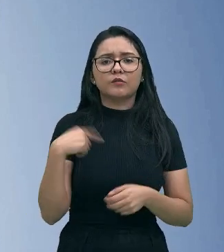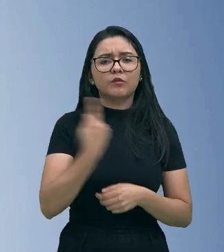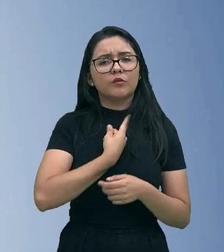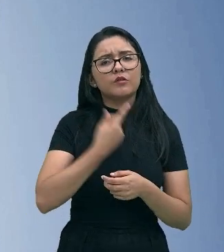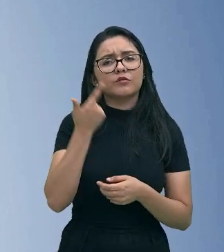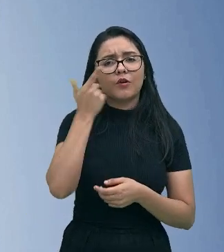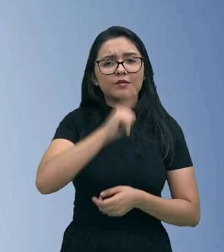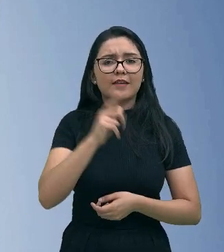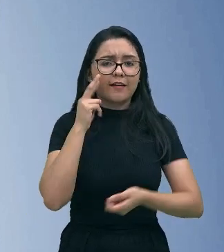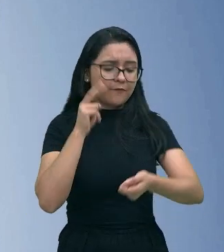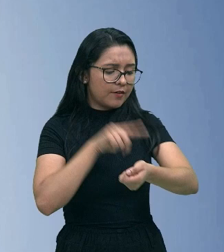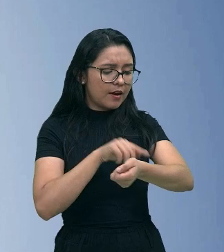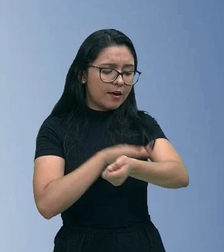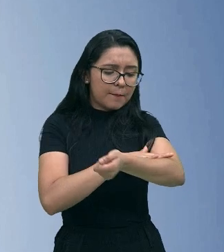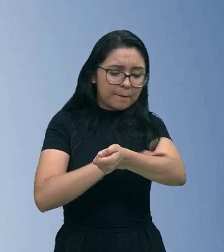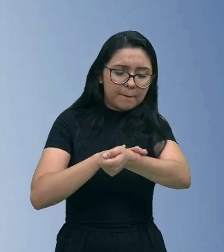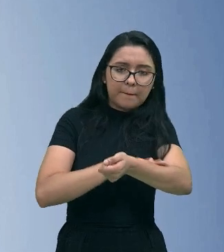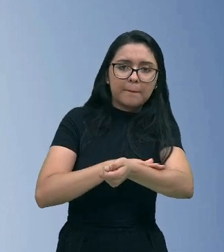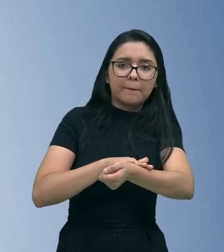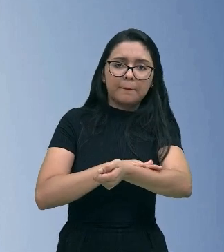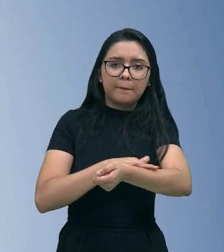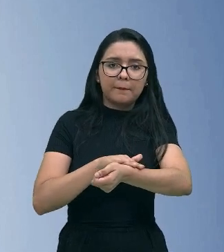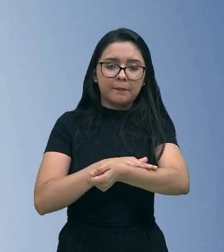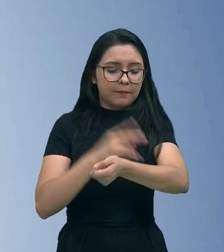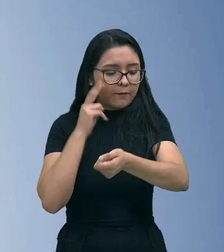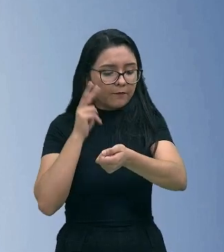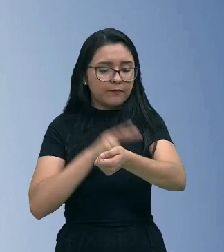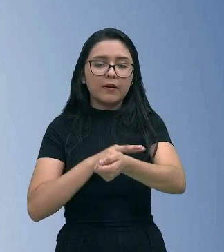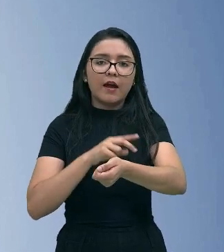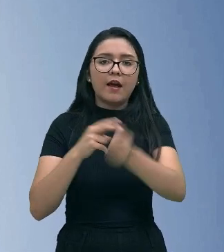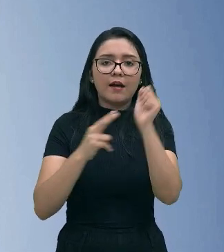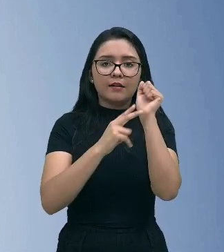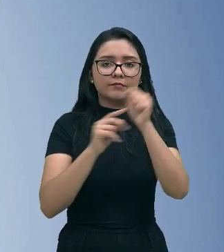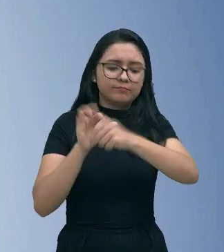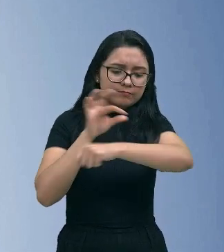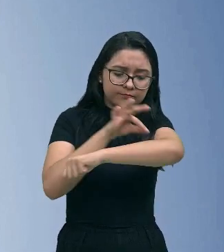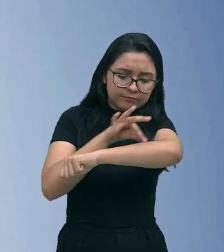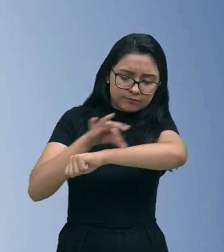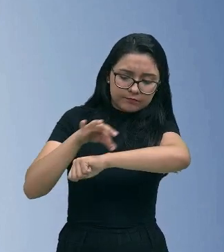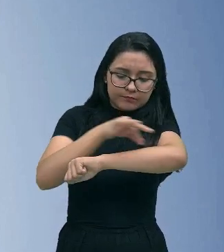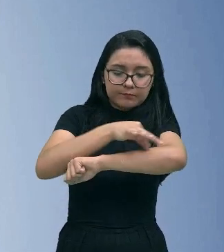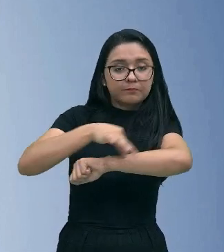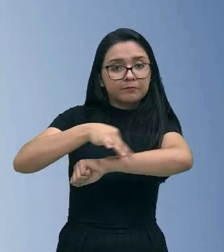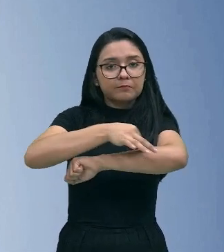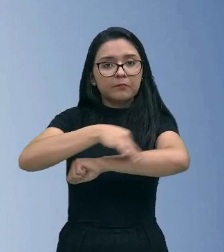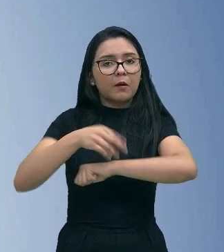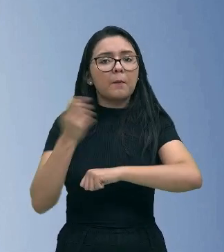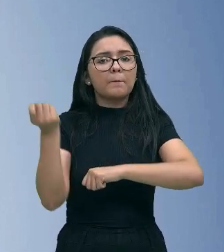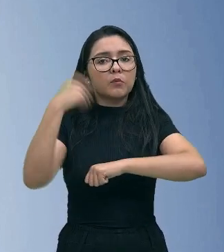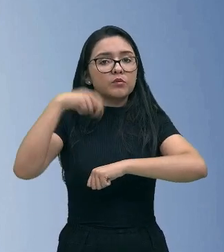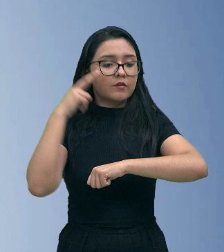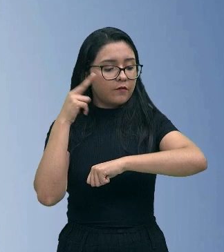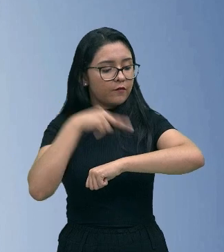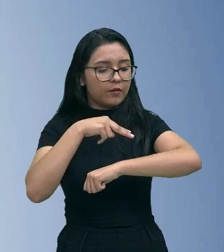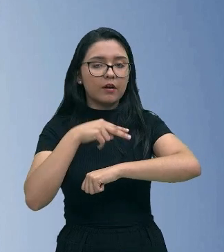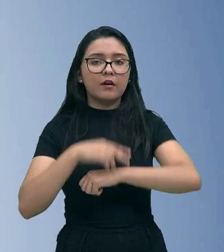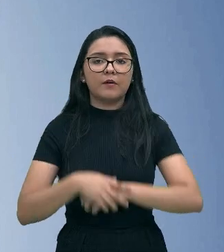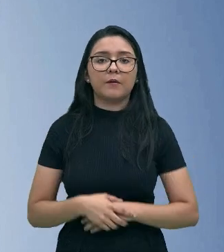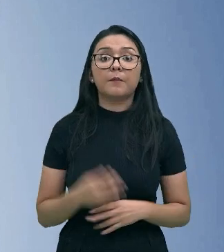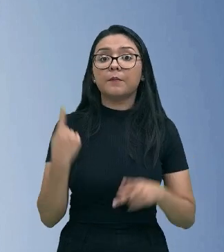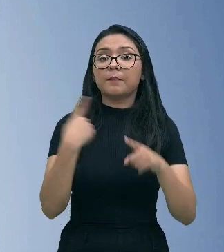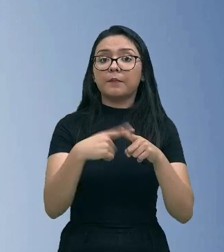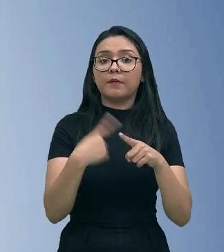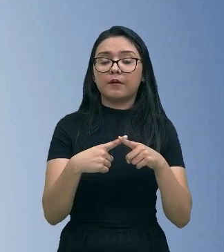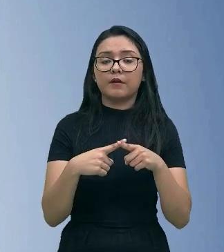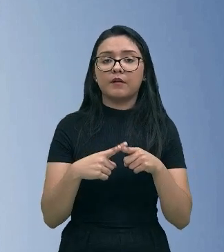nossos braços, nas nossas pernas, elas são um pouco mais expostas, né? A gente consegue ver as veias, porque elas